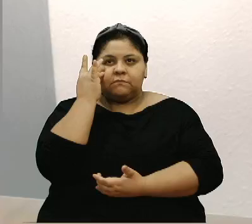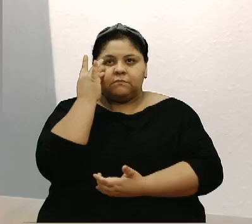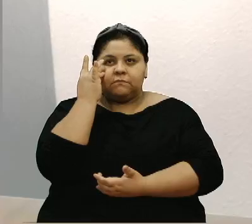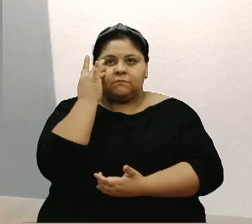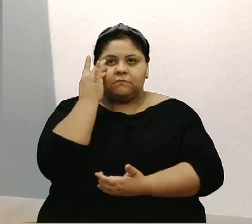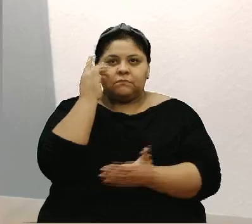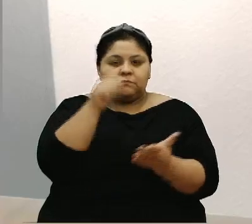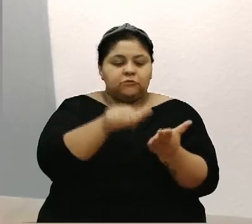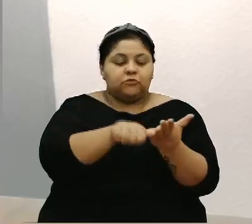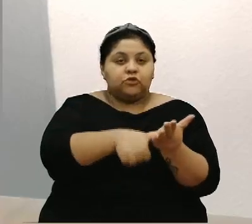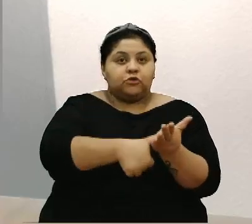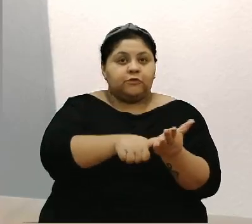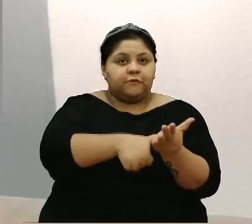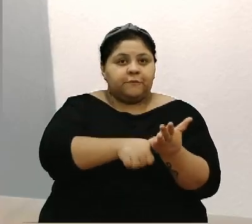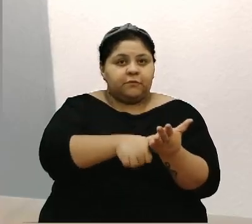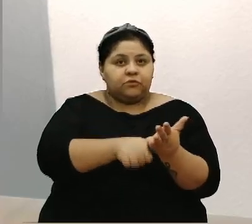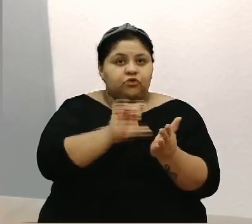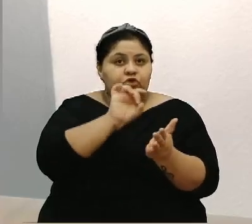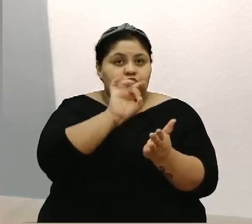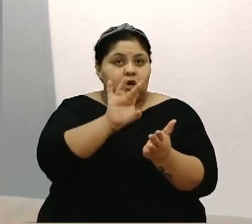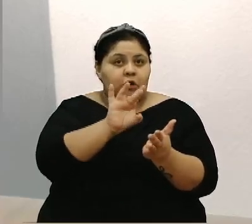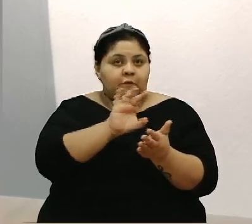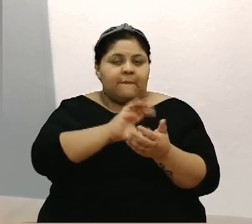terminal eletrônico, neste caso.